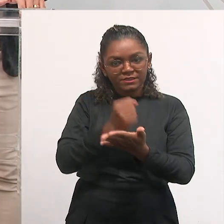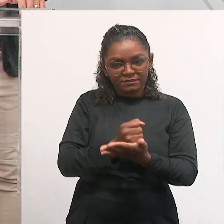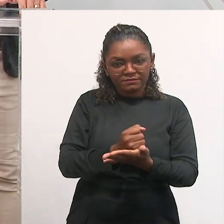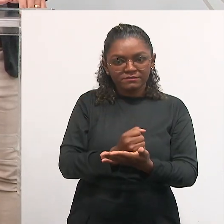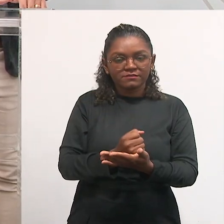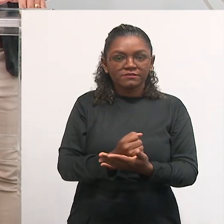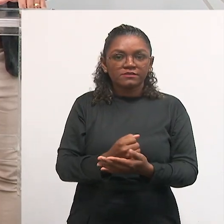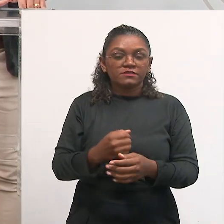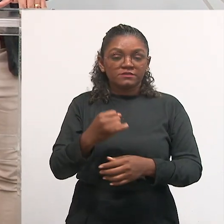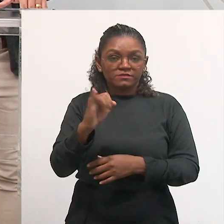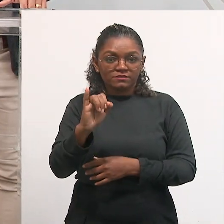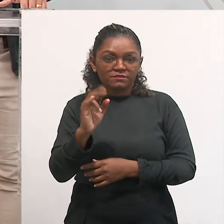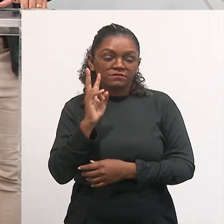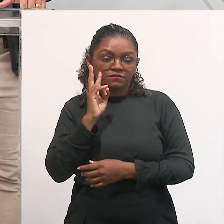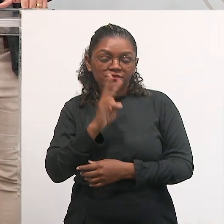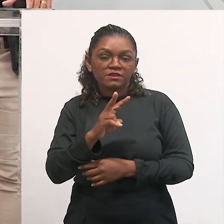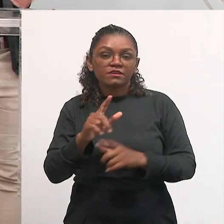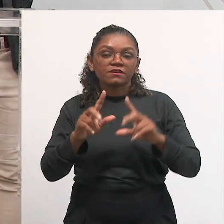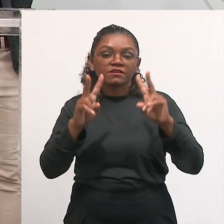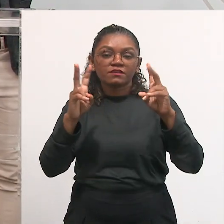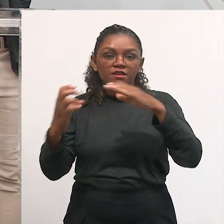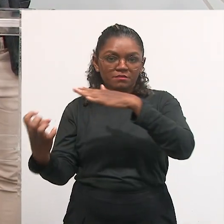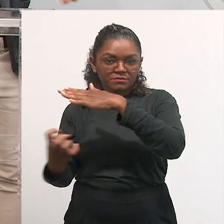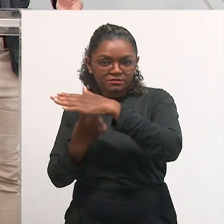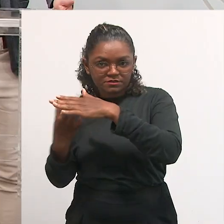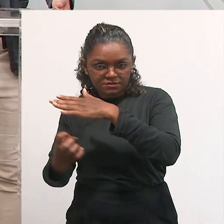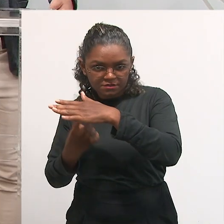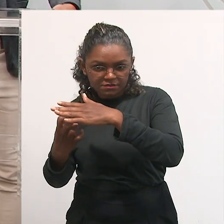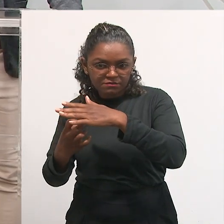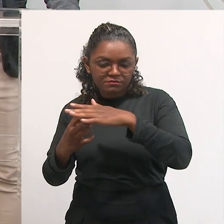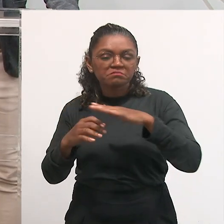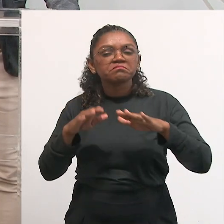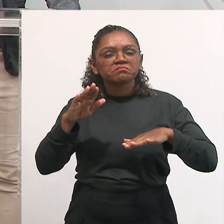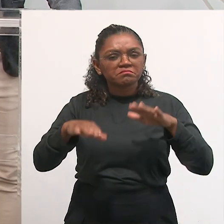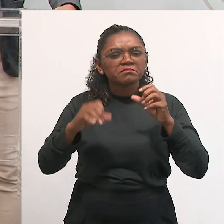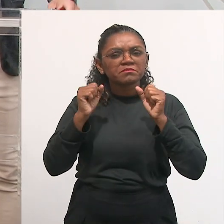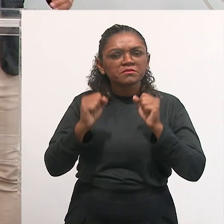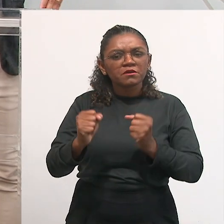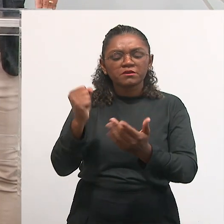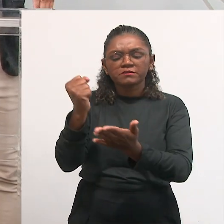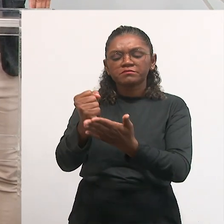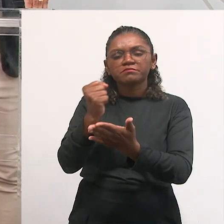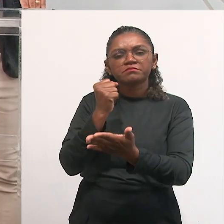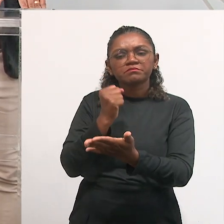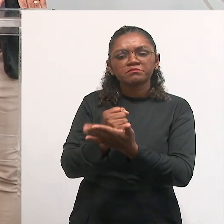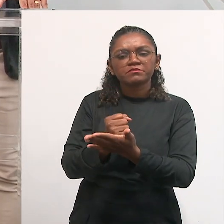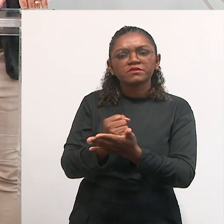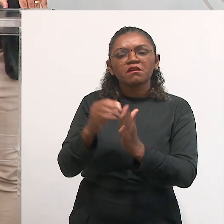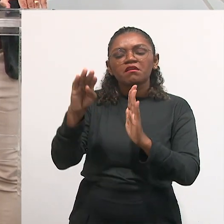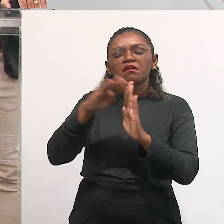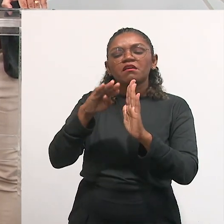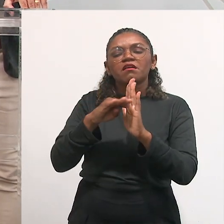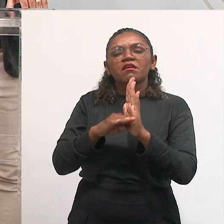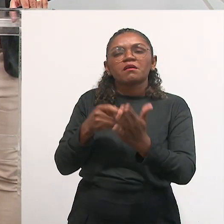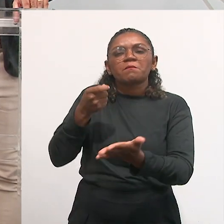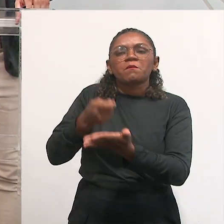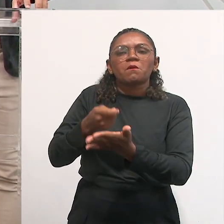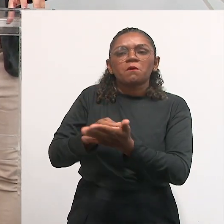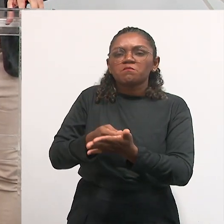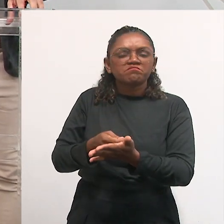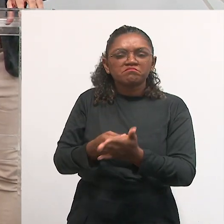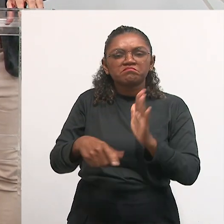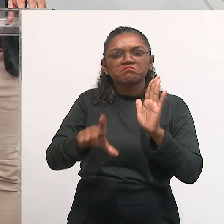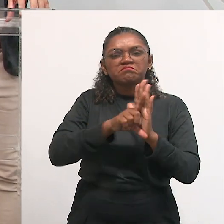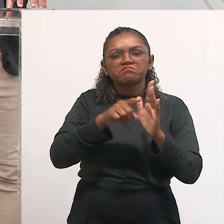sob a ótica da gestão empresarial, você pode fazer aquisição, compras, sem uma regra específica legal,